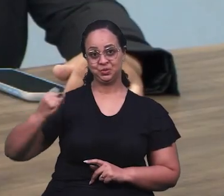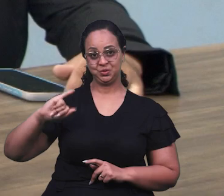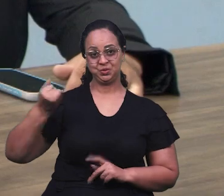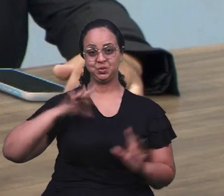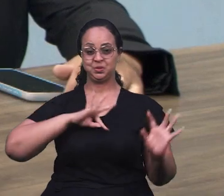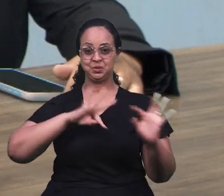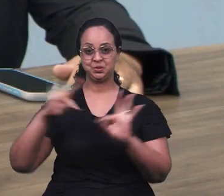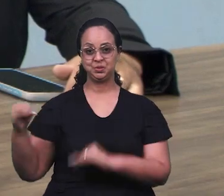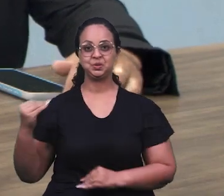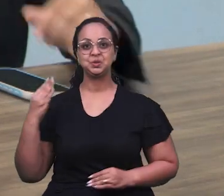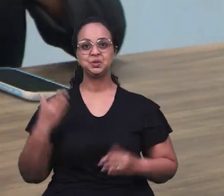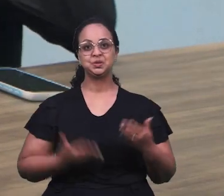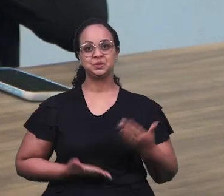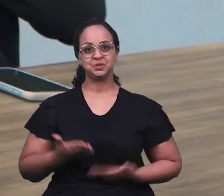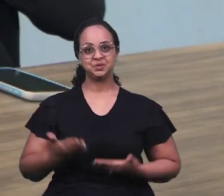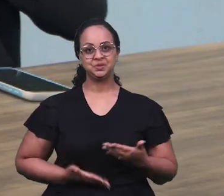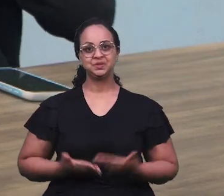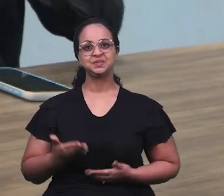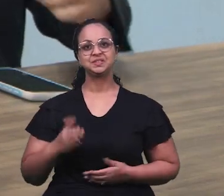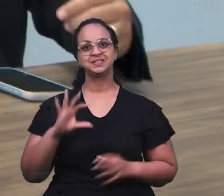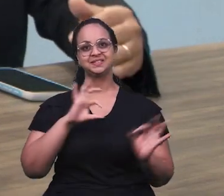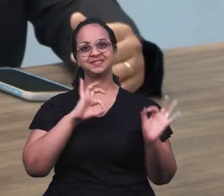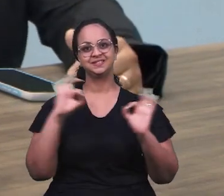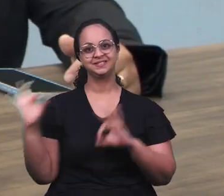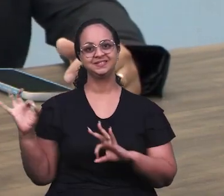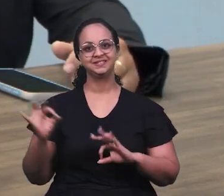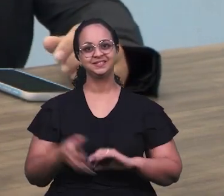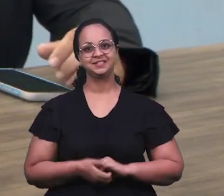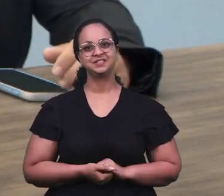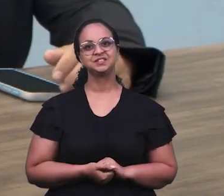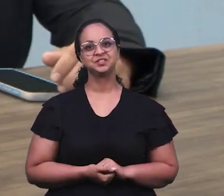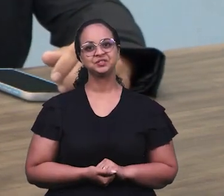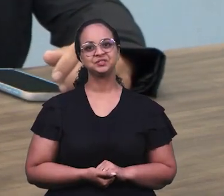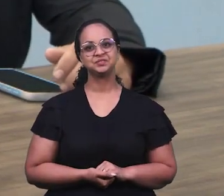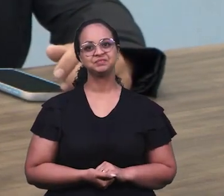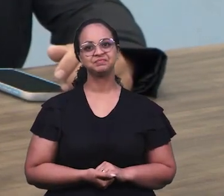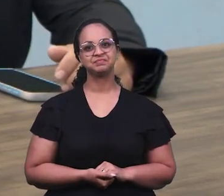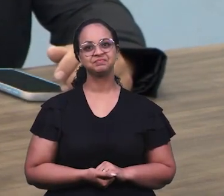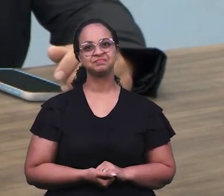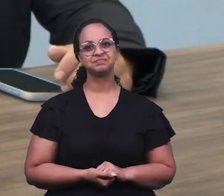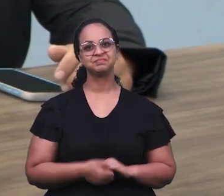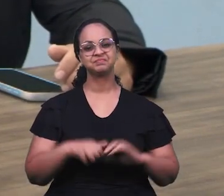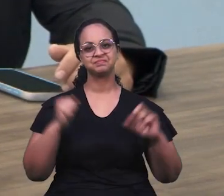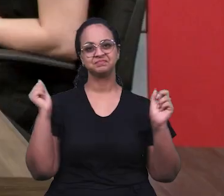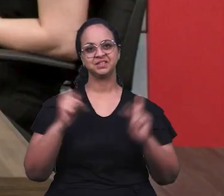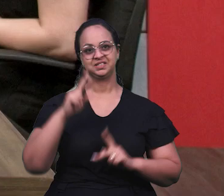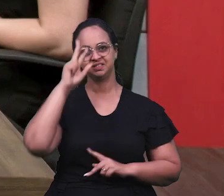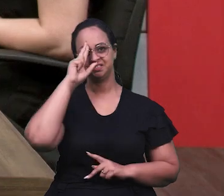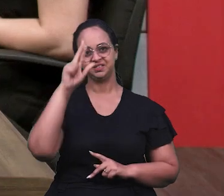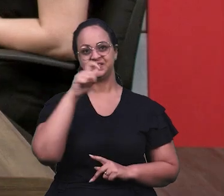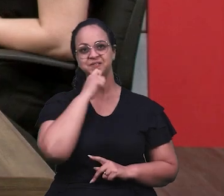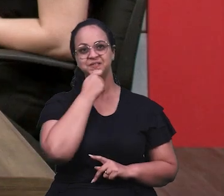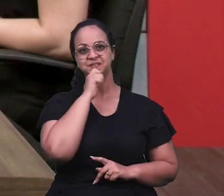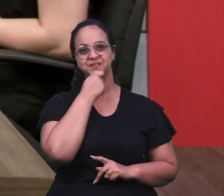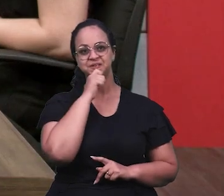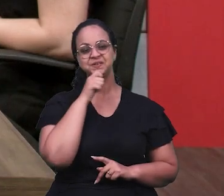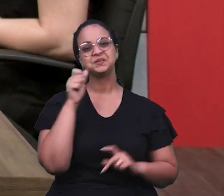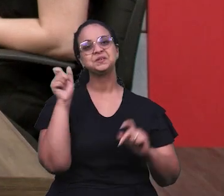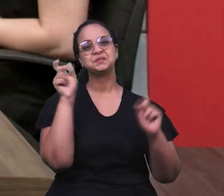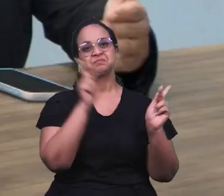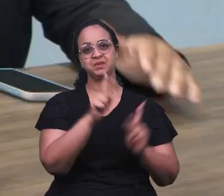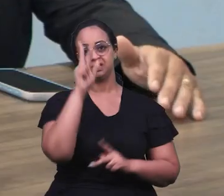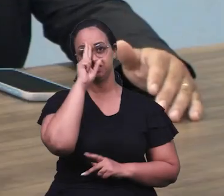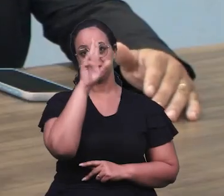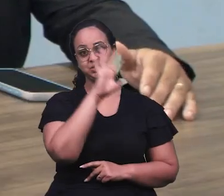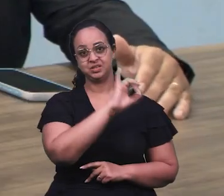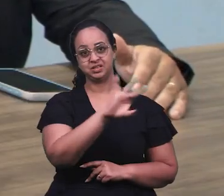a todos aqueles que estão assistindo o programa. Mais uma alegria poder participar do Libras Sinais de Vida. Amém. Pai do Senhor, Alan. Pai do Senhor, Priscila. Pai do Senhor,